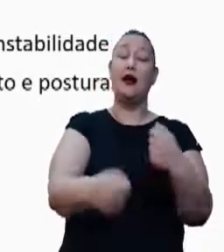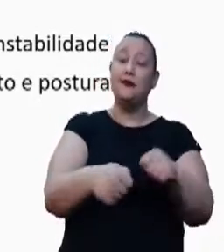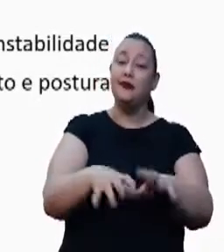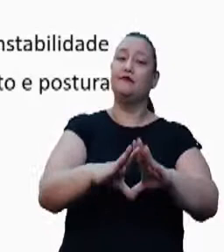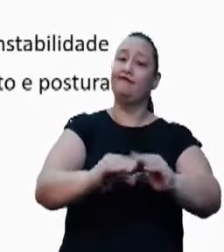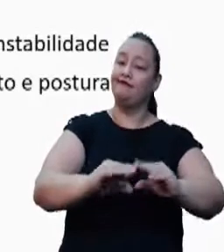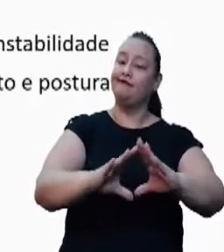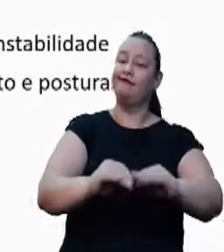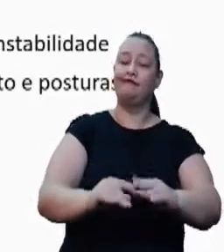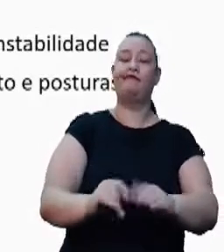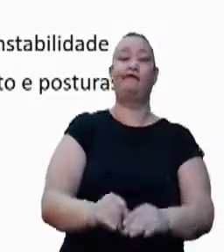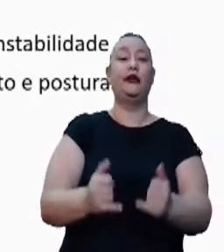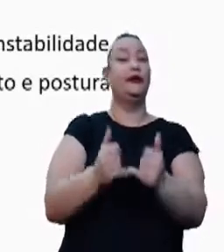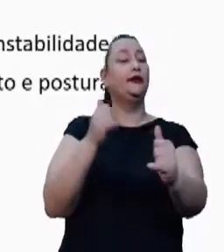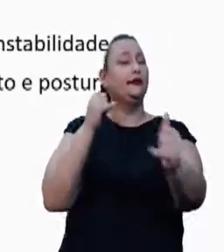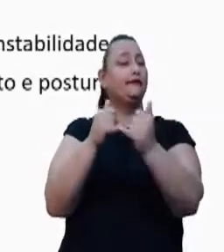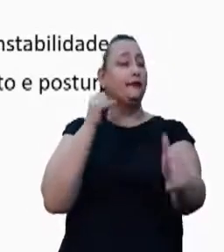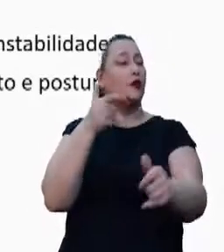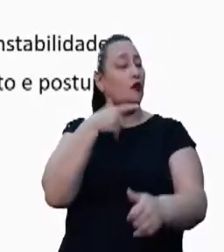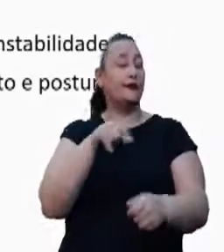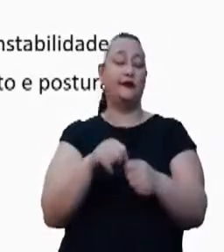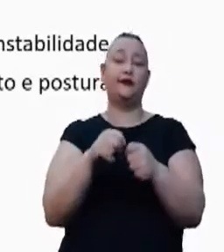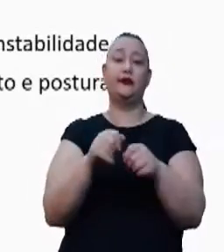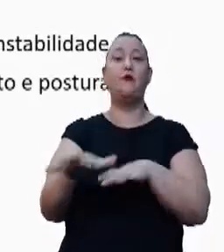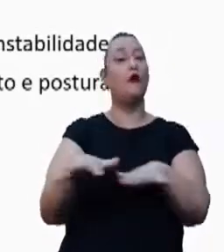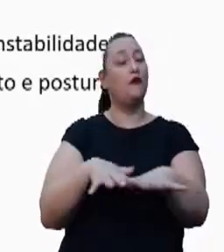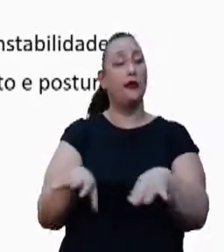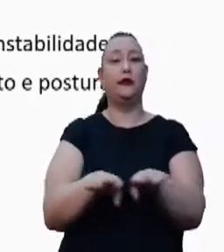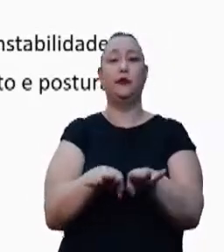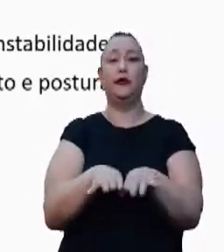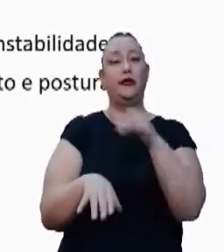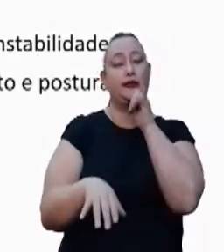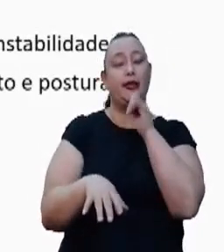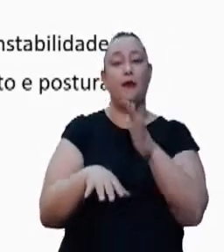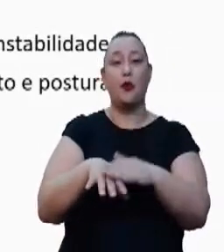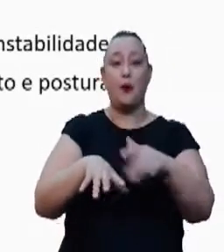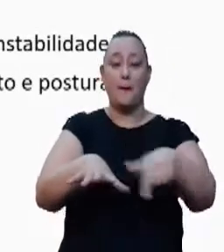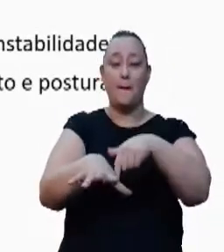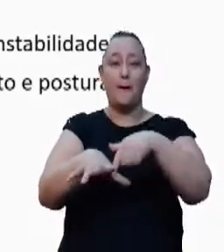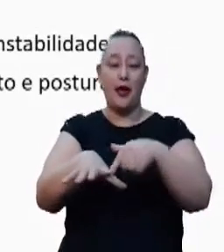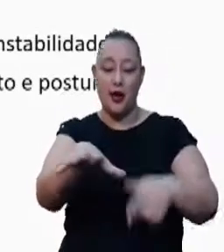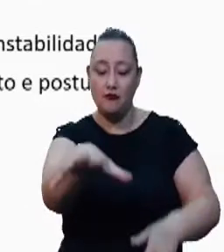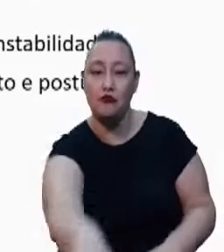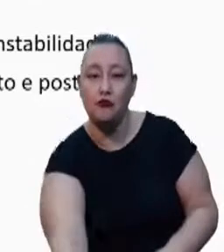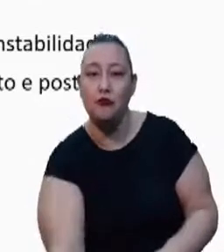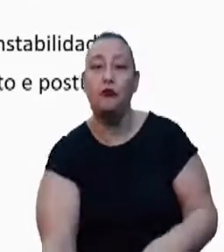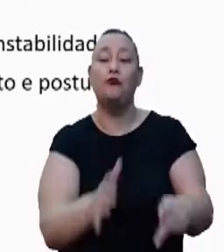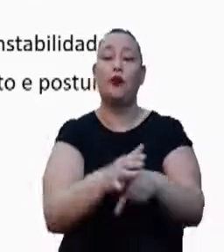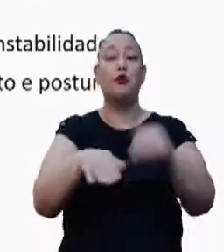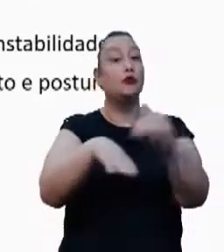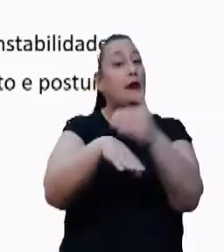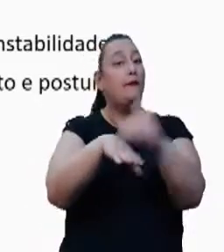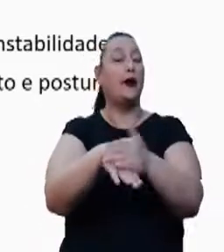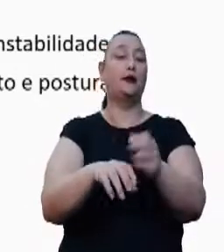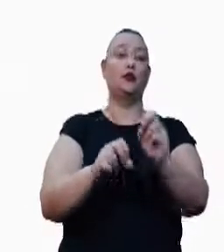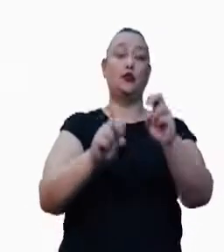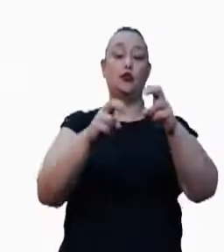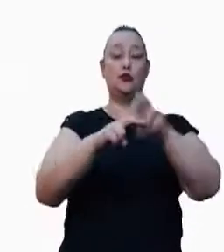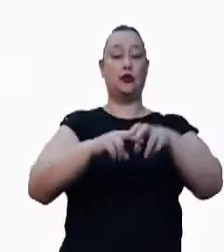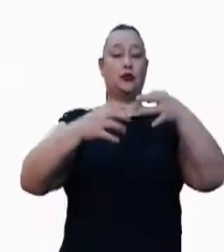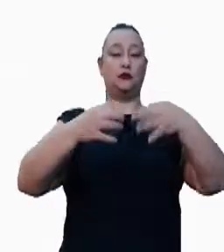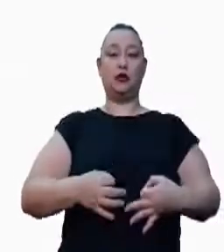chegar em conseguir fazer certos movimentos, como alcançar seu pé para pôr o sapato, ou sentar numa postura